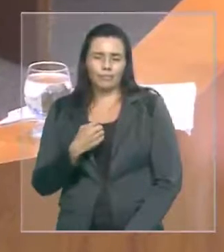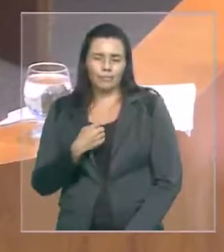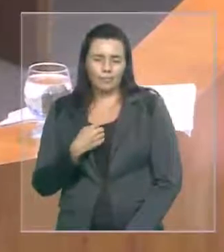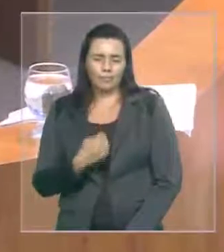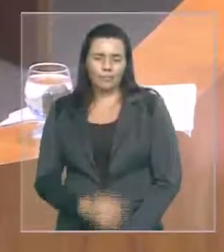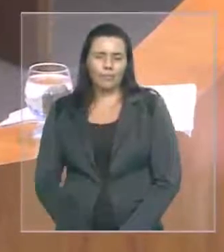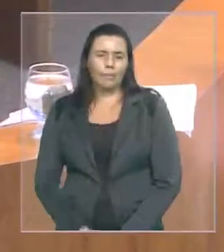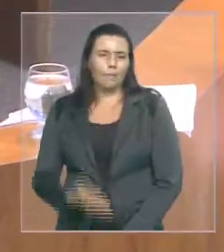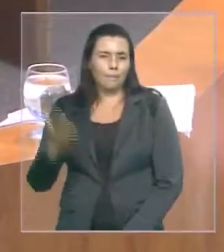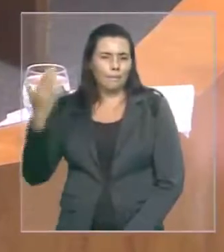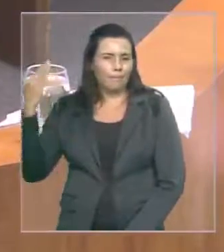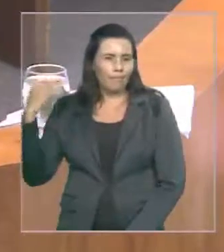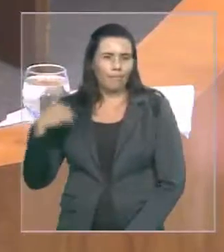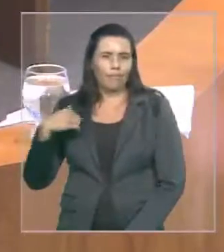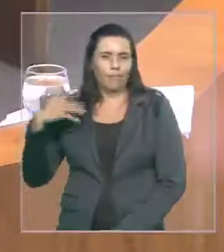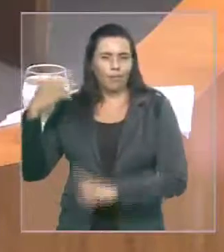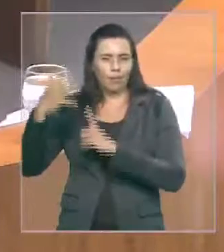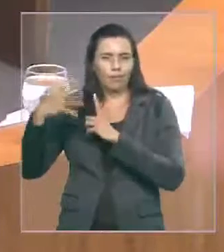falei